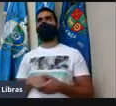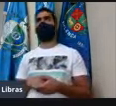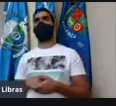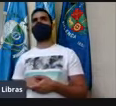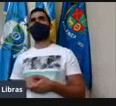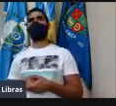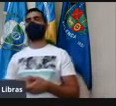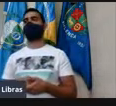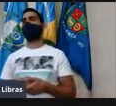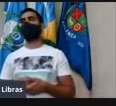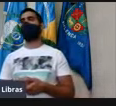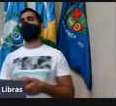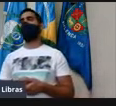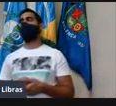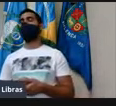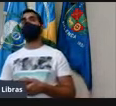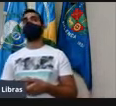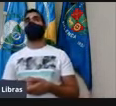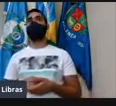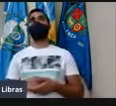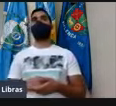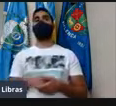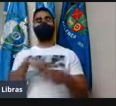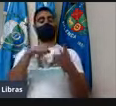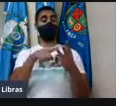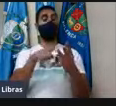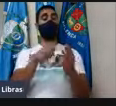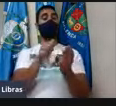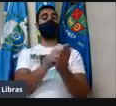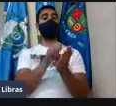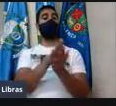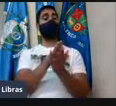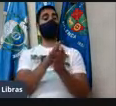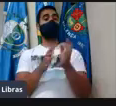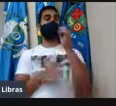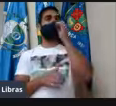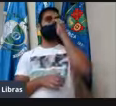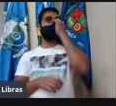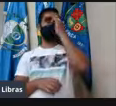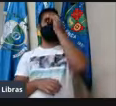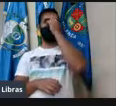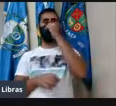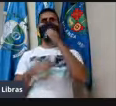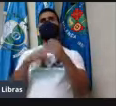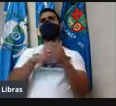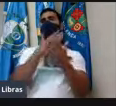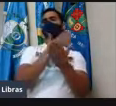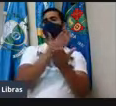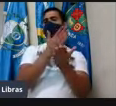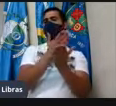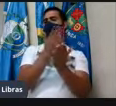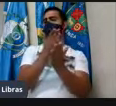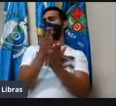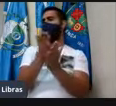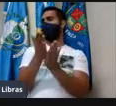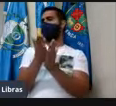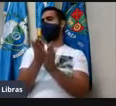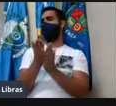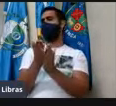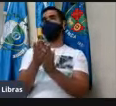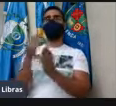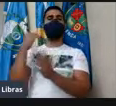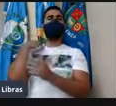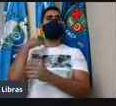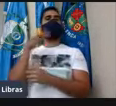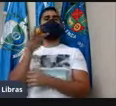E a outra pergunta foi... Ah, da multa, olha só. Os parcelamentos, eles são debitados direto no